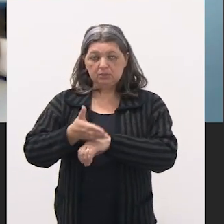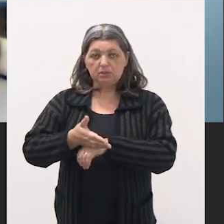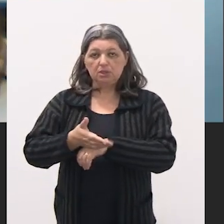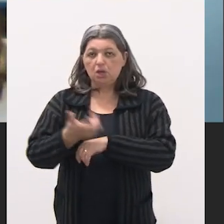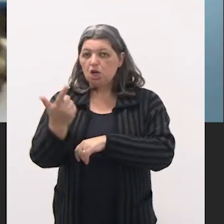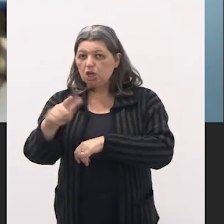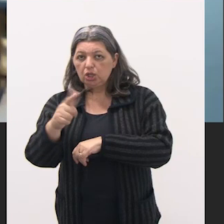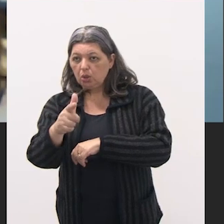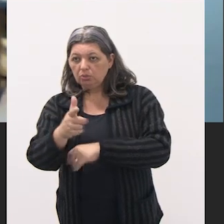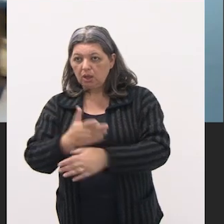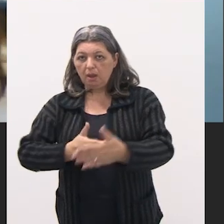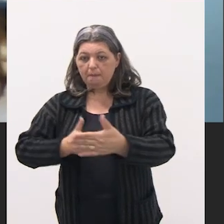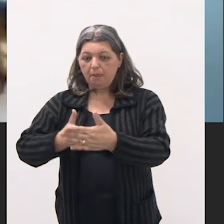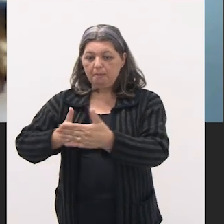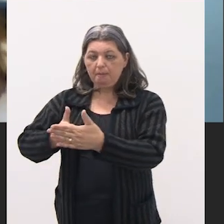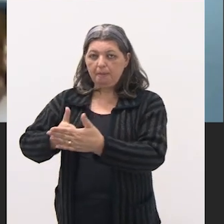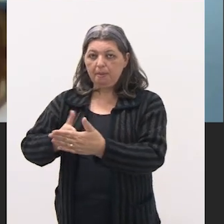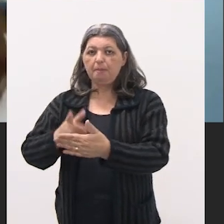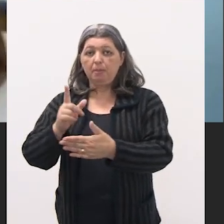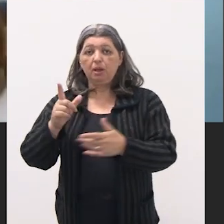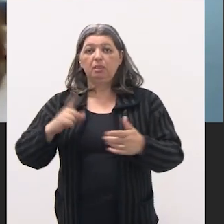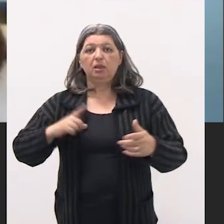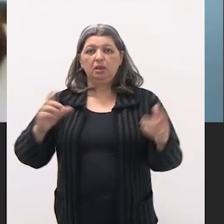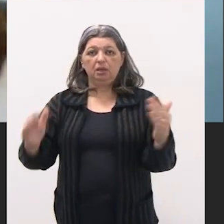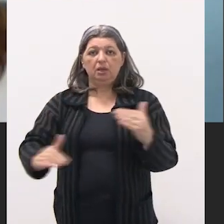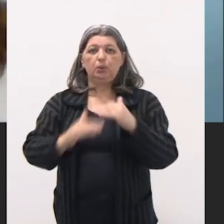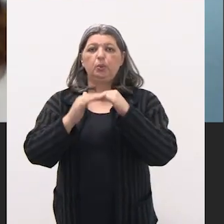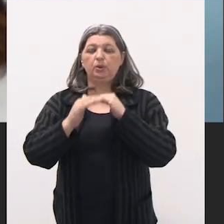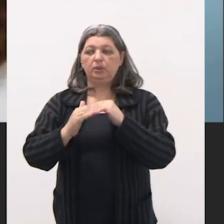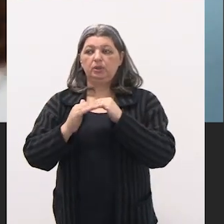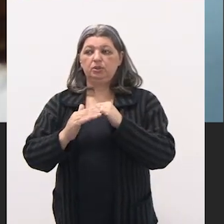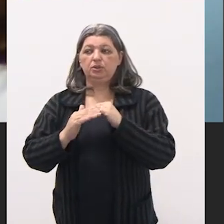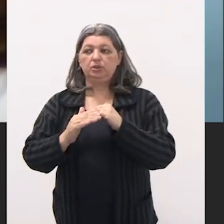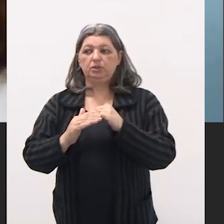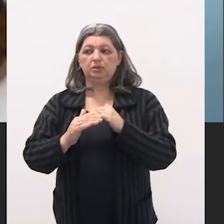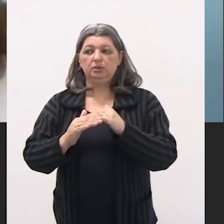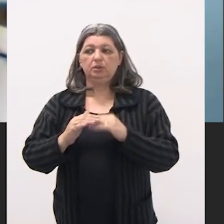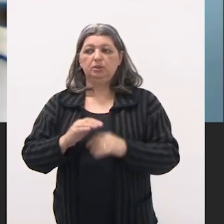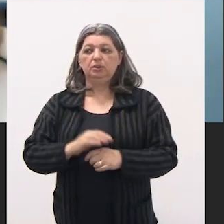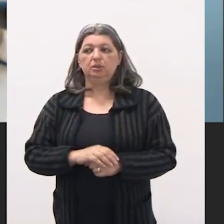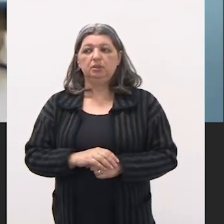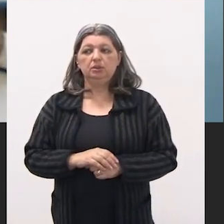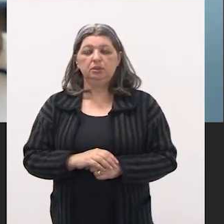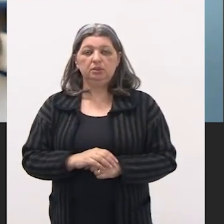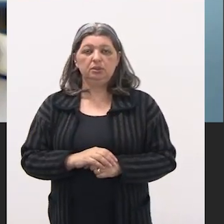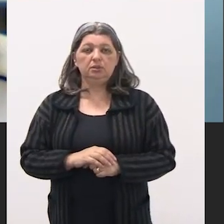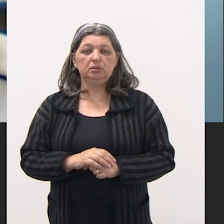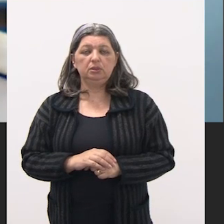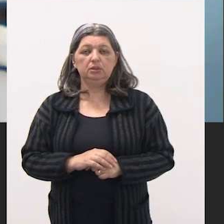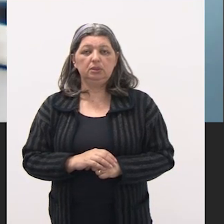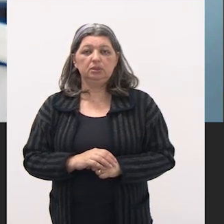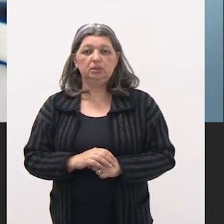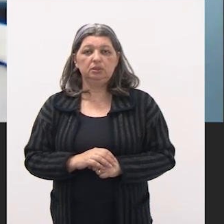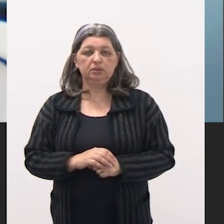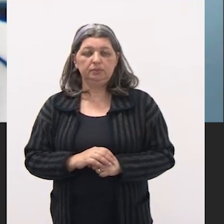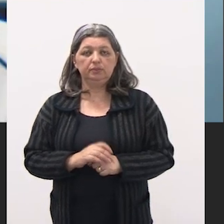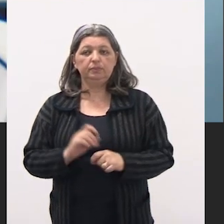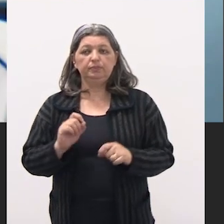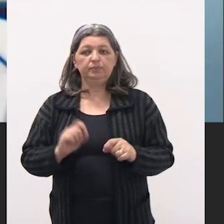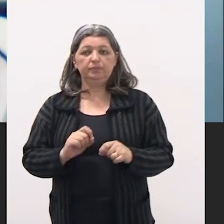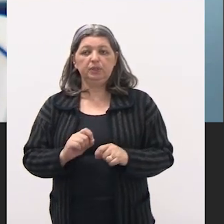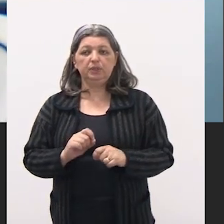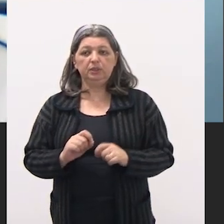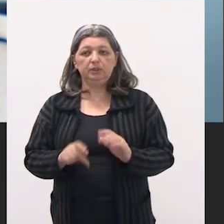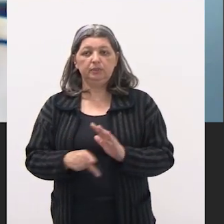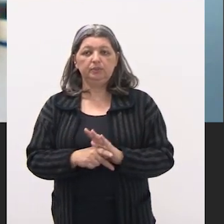em igualdade de condições. E quando nós falamos dessas pessoas, nós estamos falando de poucas